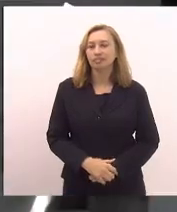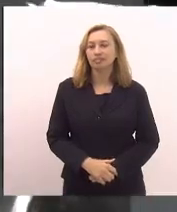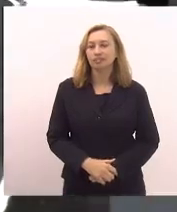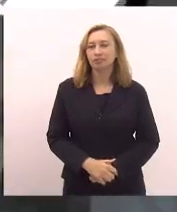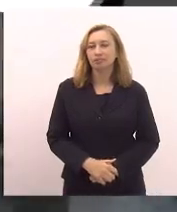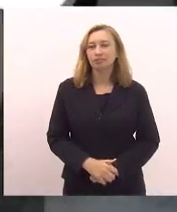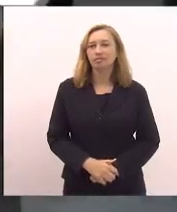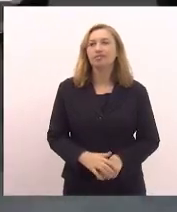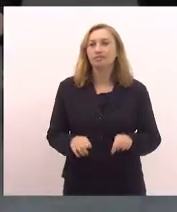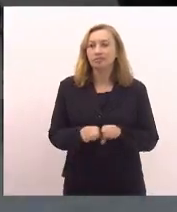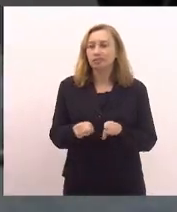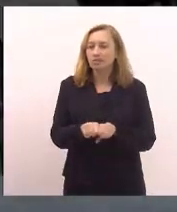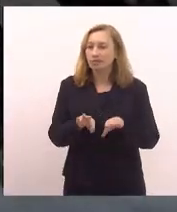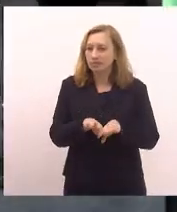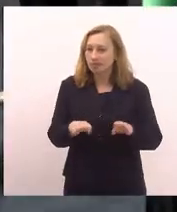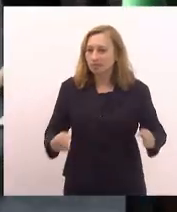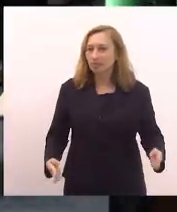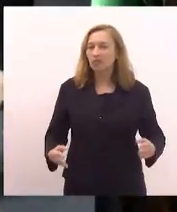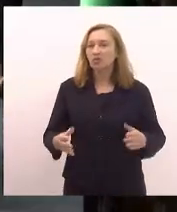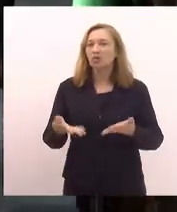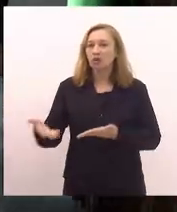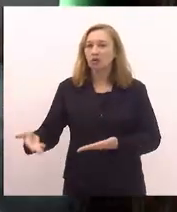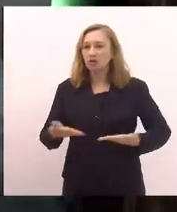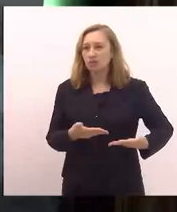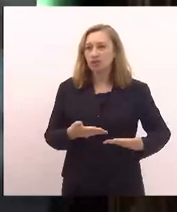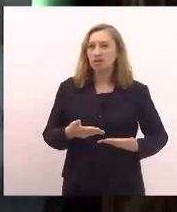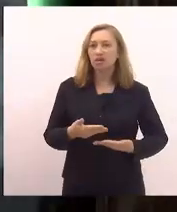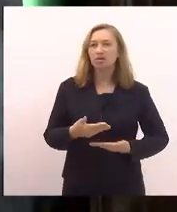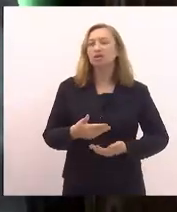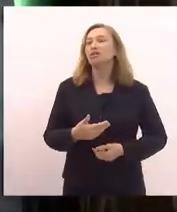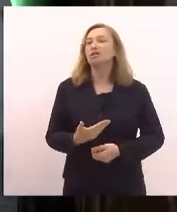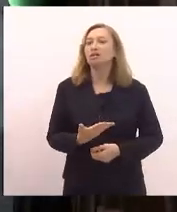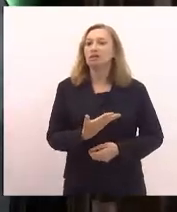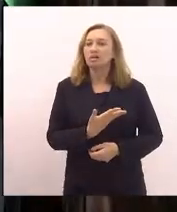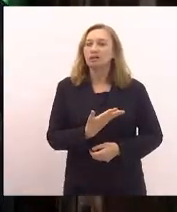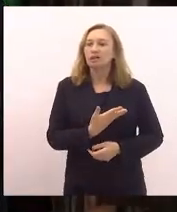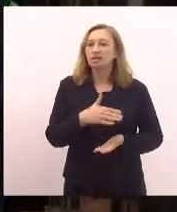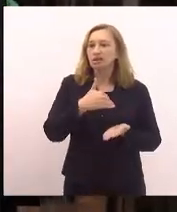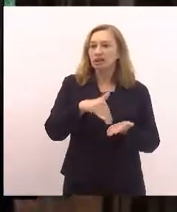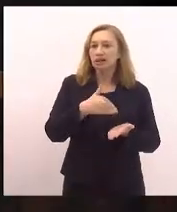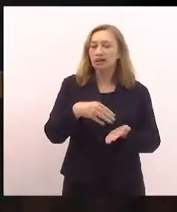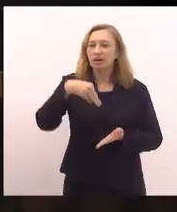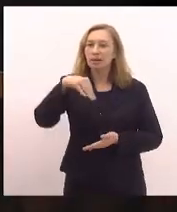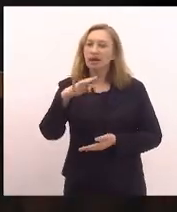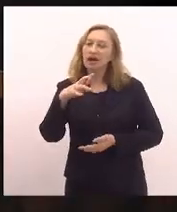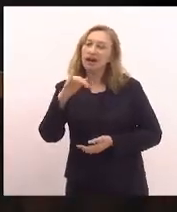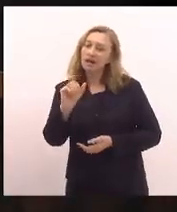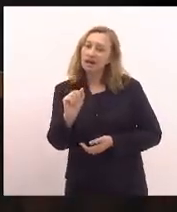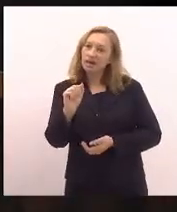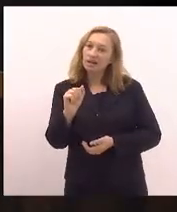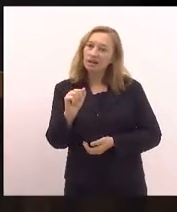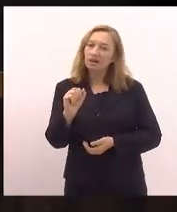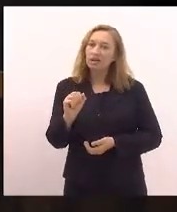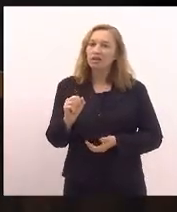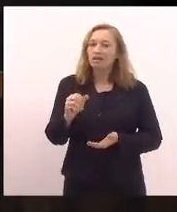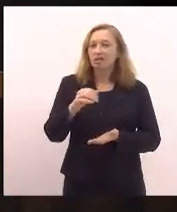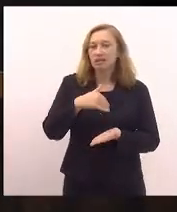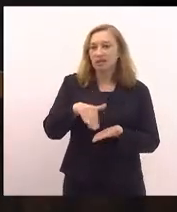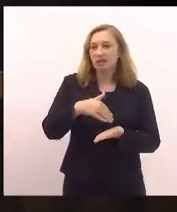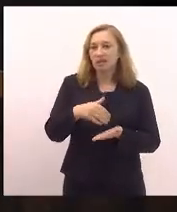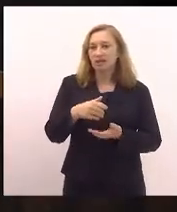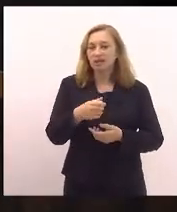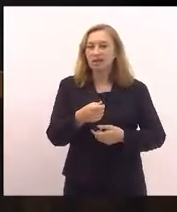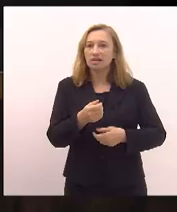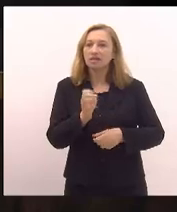Ainda para compor a mesa, convido a senhora, a nossa querida secretária Maria Rosa, que é secretária de Estado de